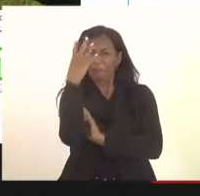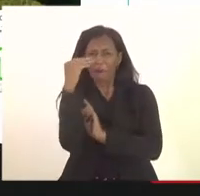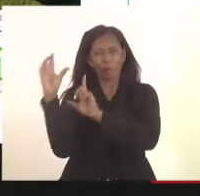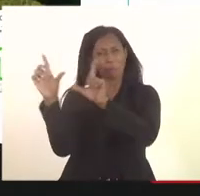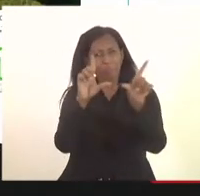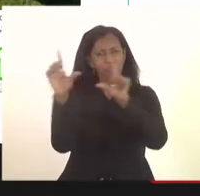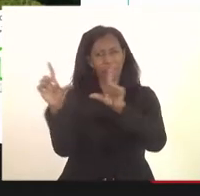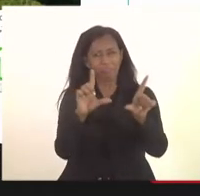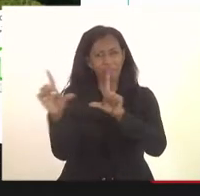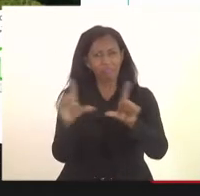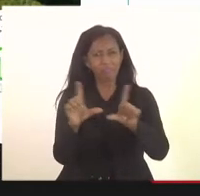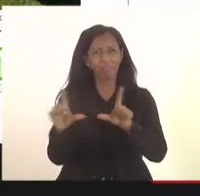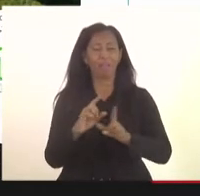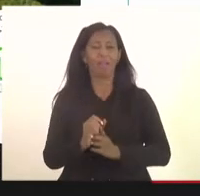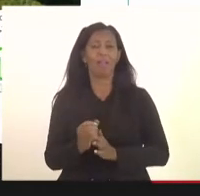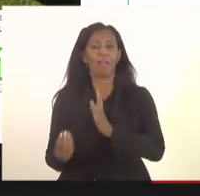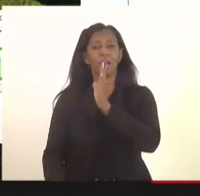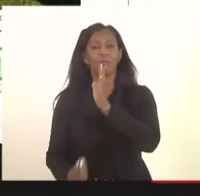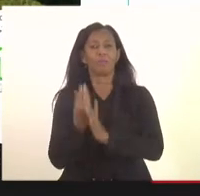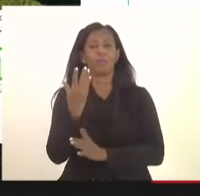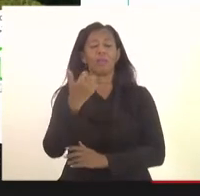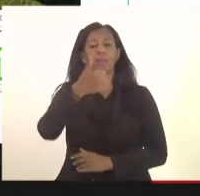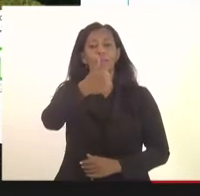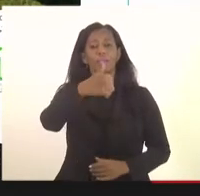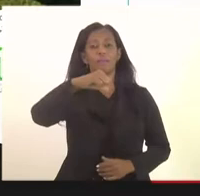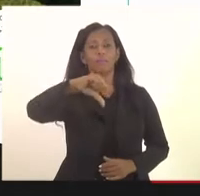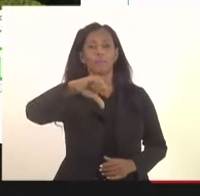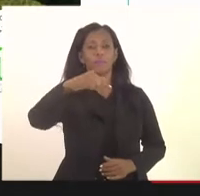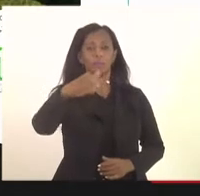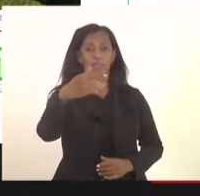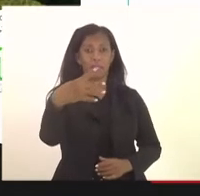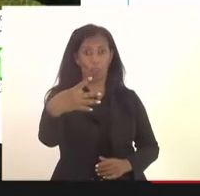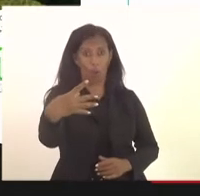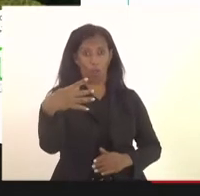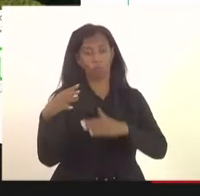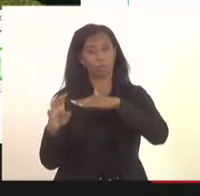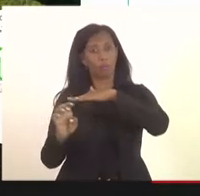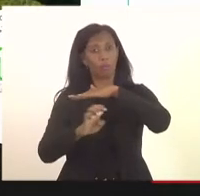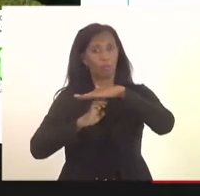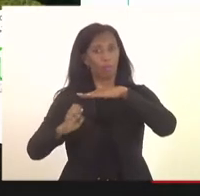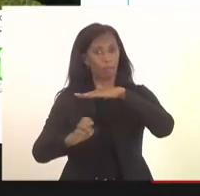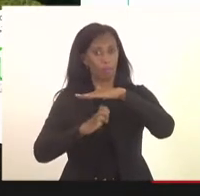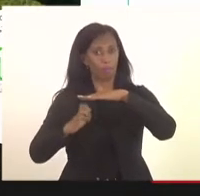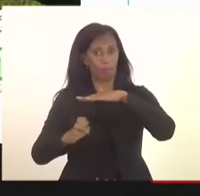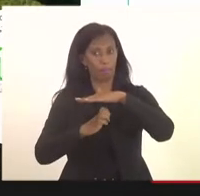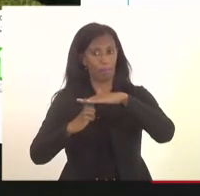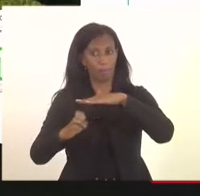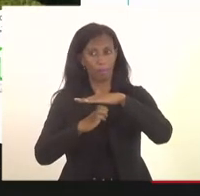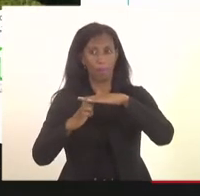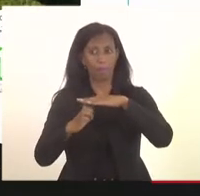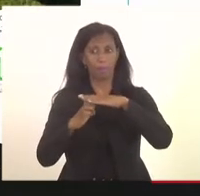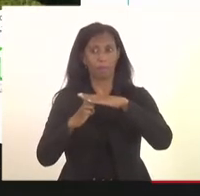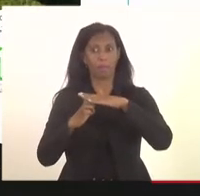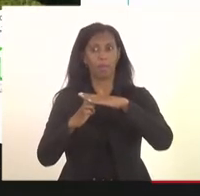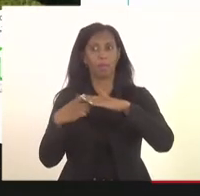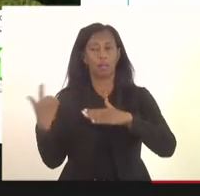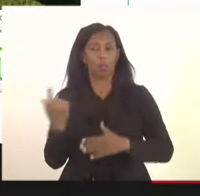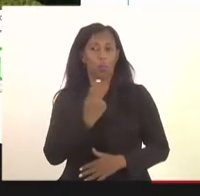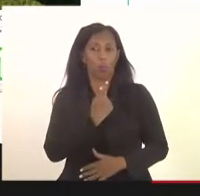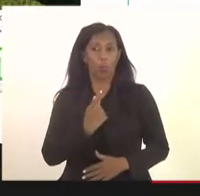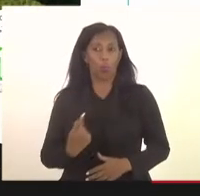Petronas, oficialmente, ela foi criada em 1974, como uma empresa 100% controlada pelo governo na